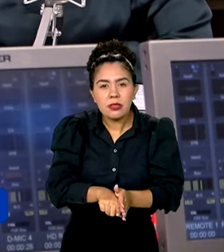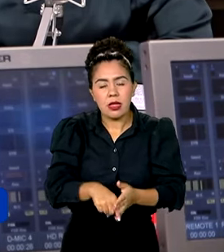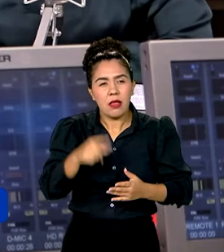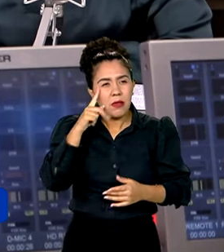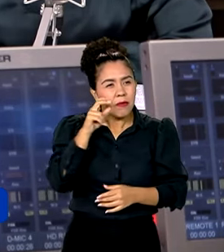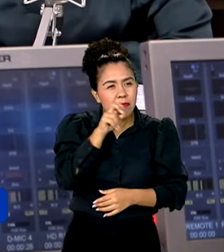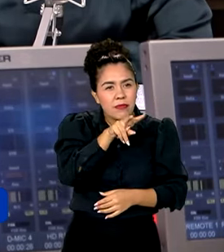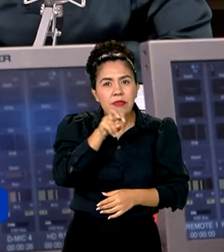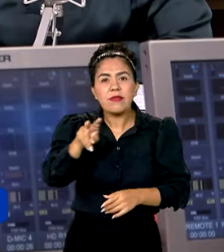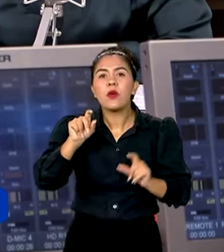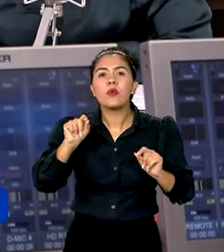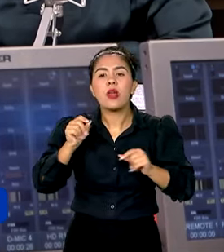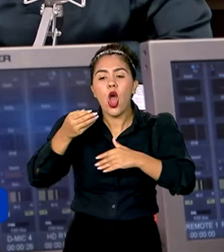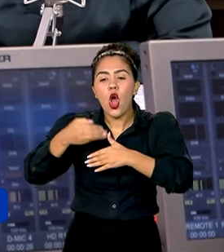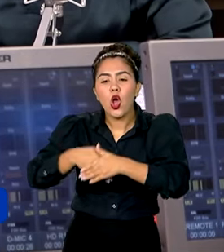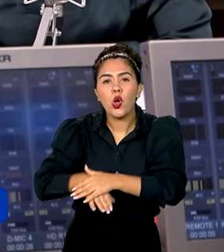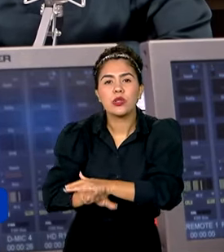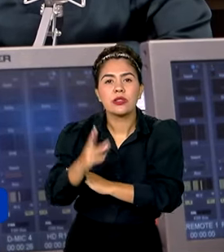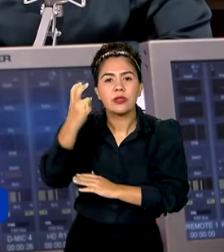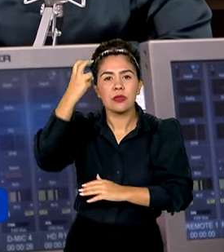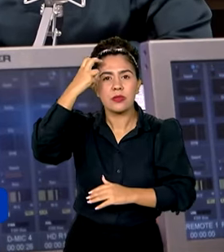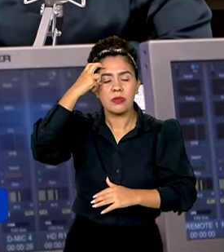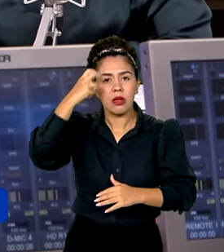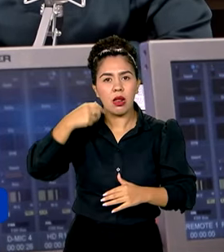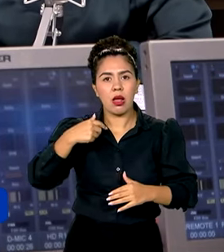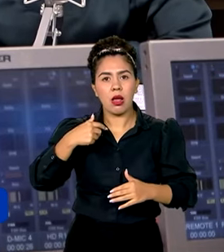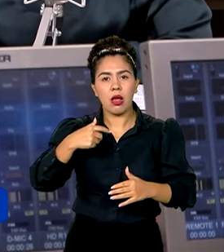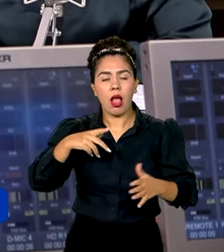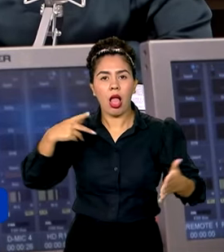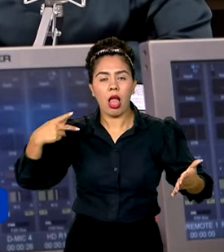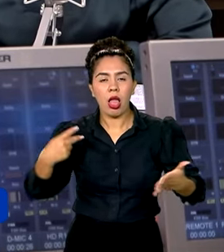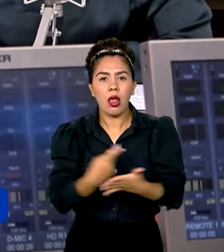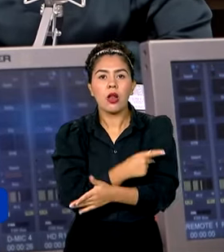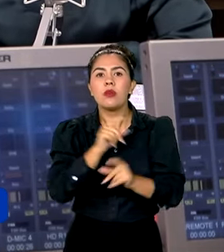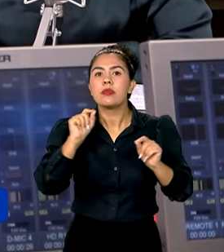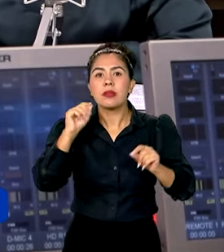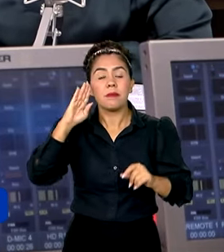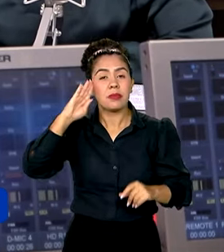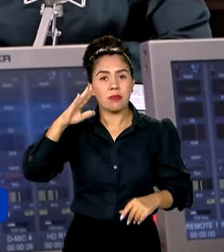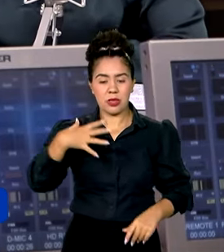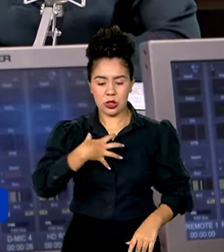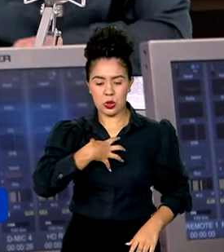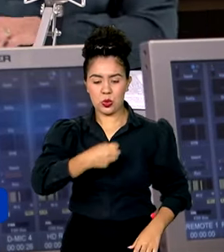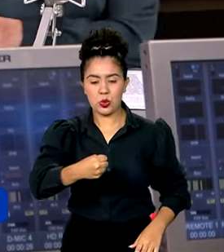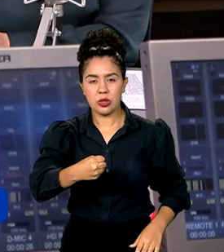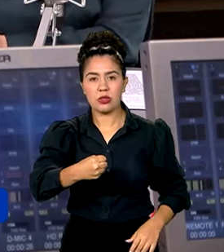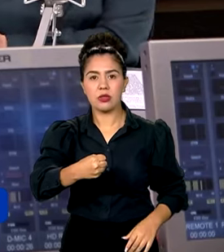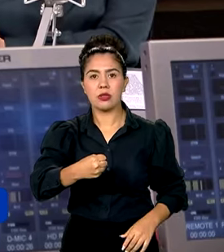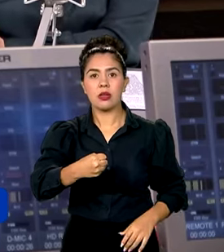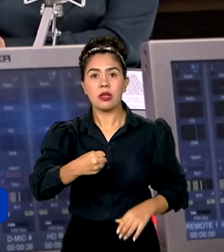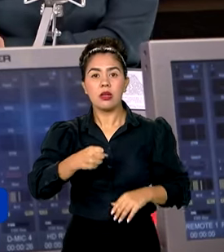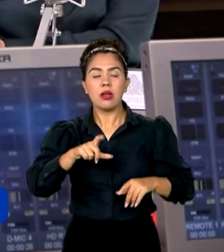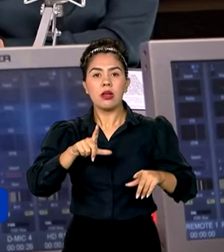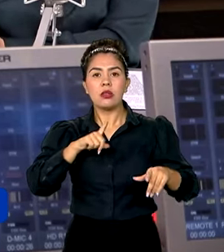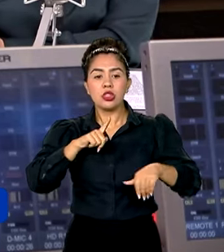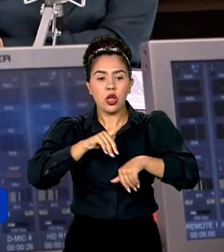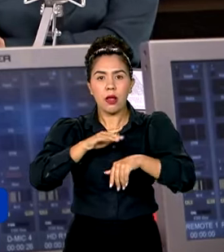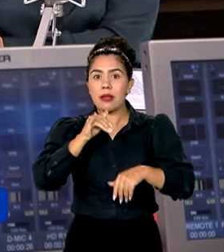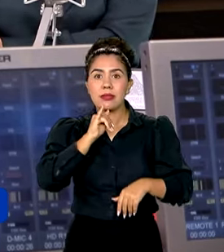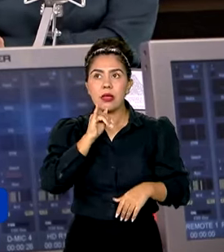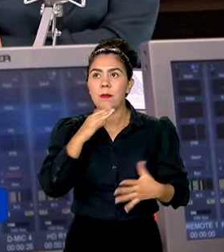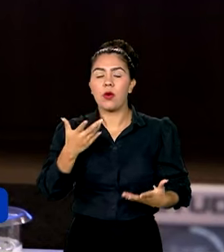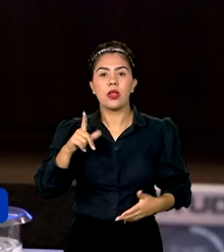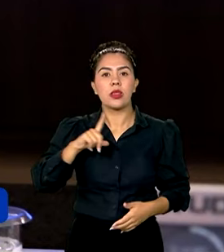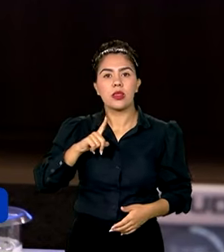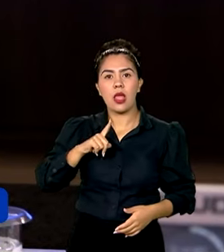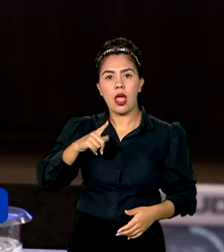culturais contribuem paraa maior taxa de suicídio entre homens né e doenças não transmissíveis então assim tem tem homem que fica